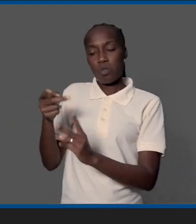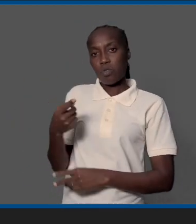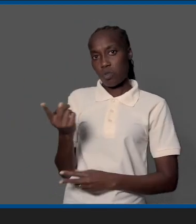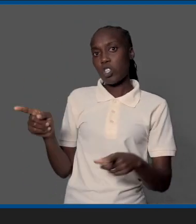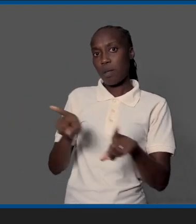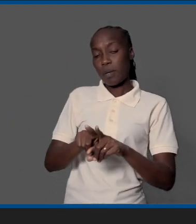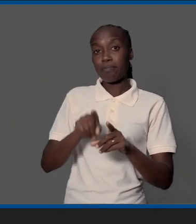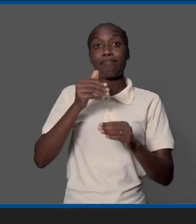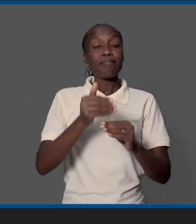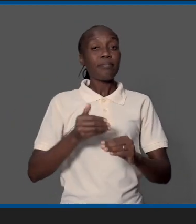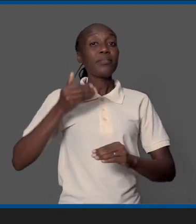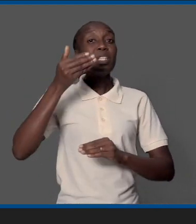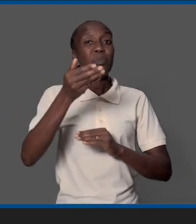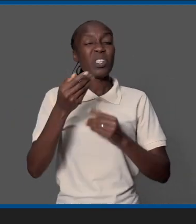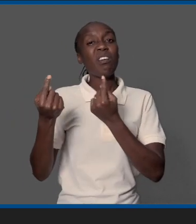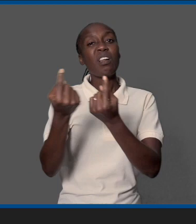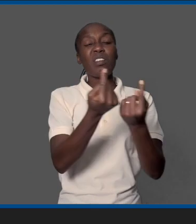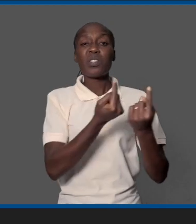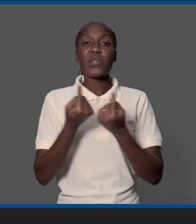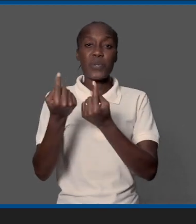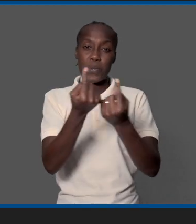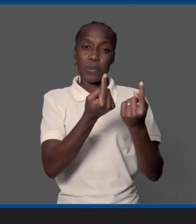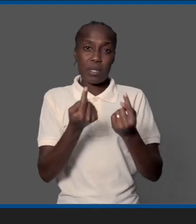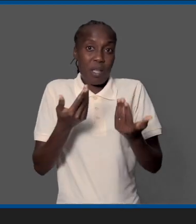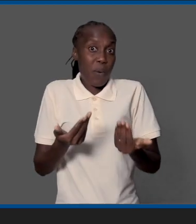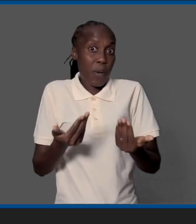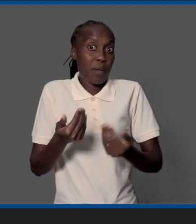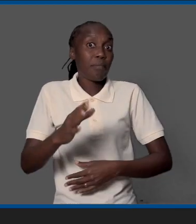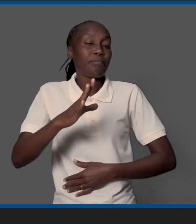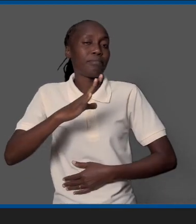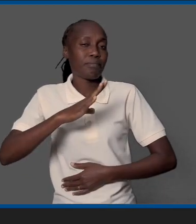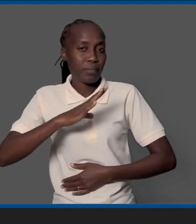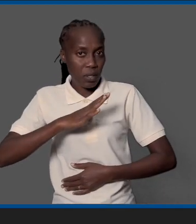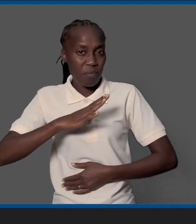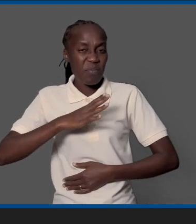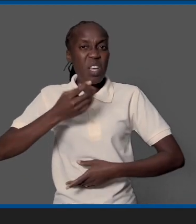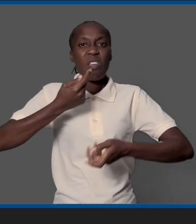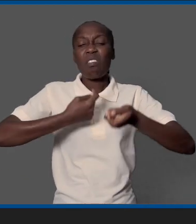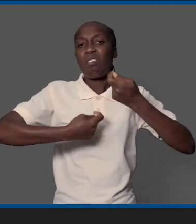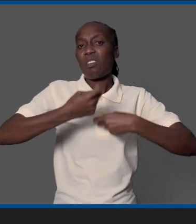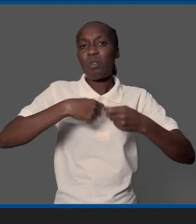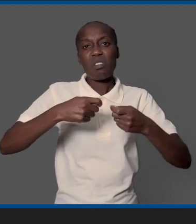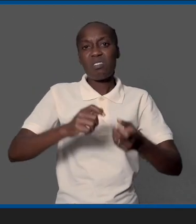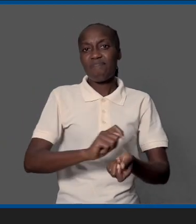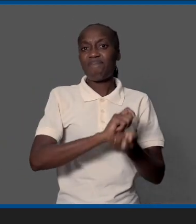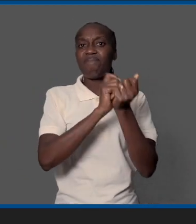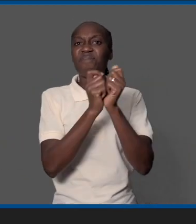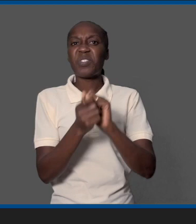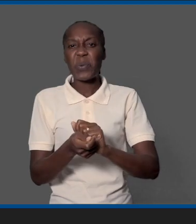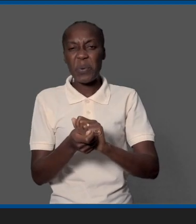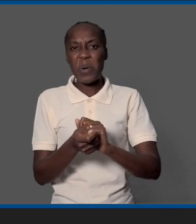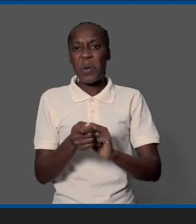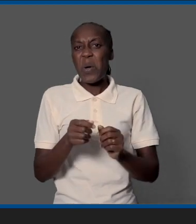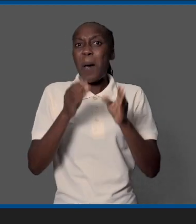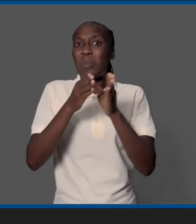mudou, abrandou um bocado. O fluxo já não é como vinha de antes. Mudou muita